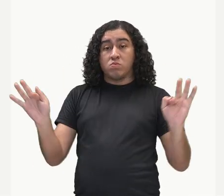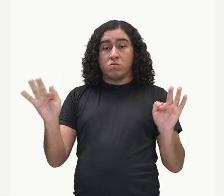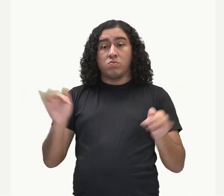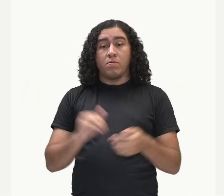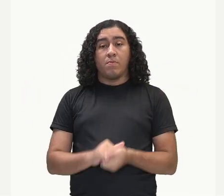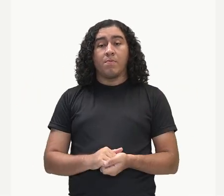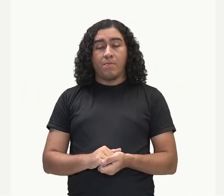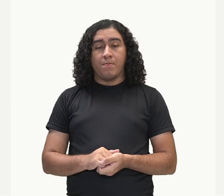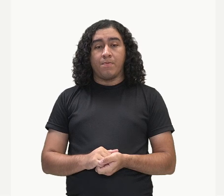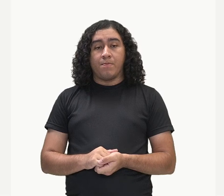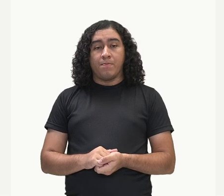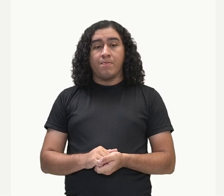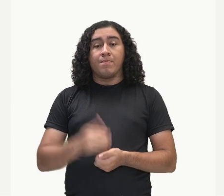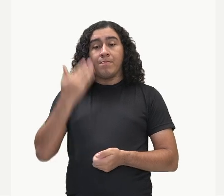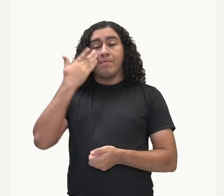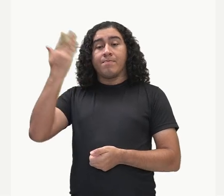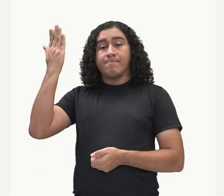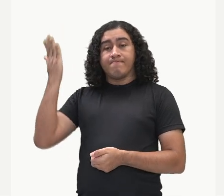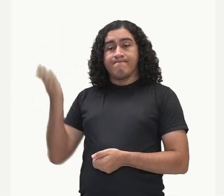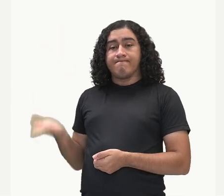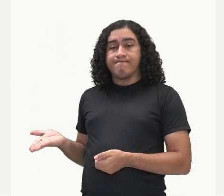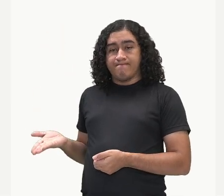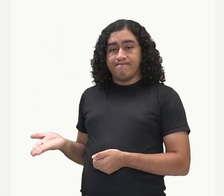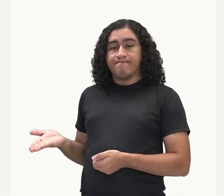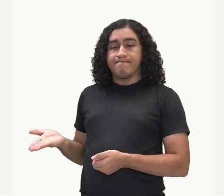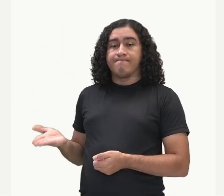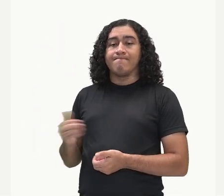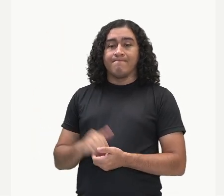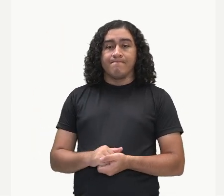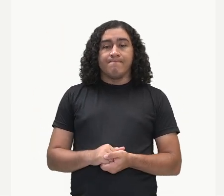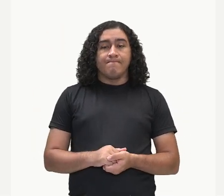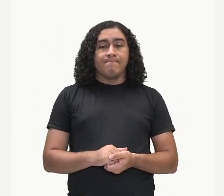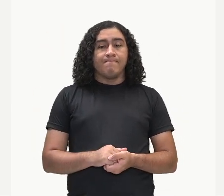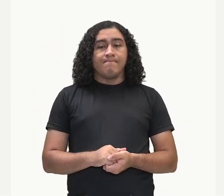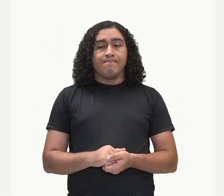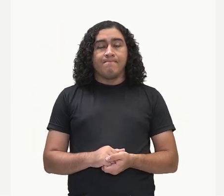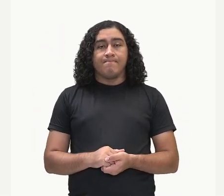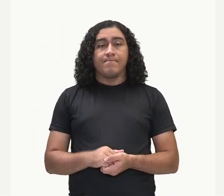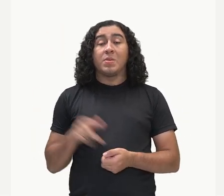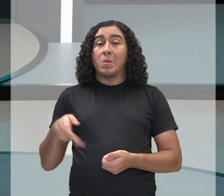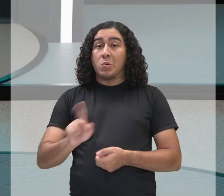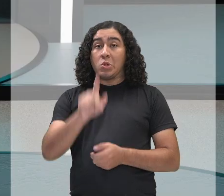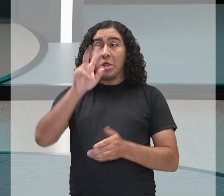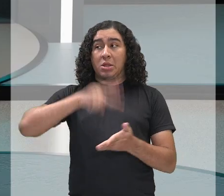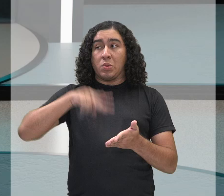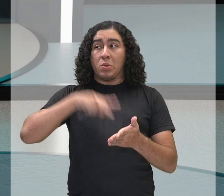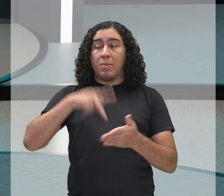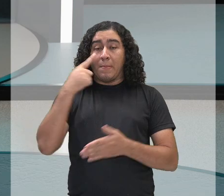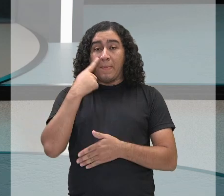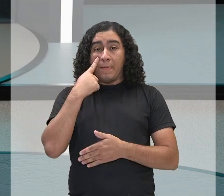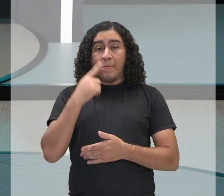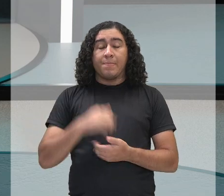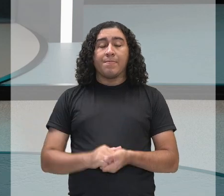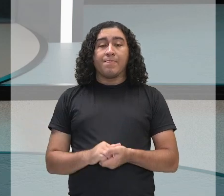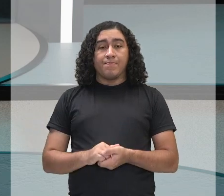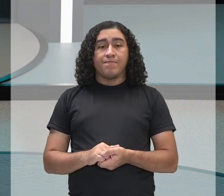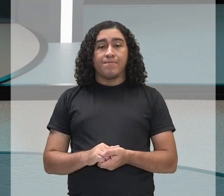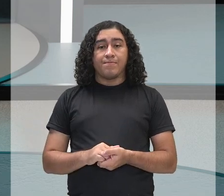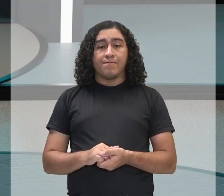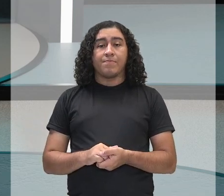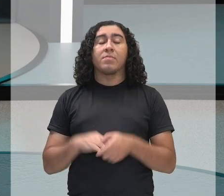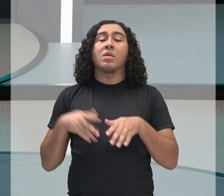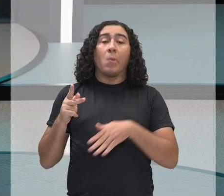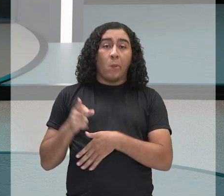sujeito. I, you, he, she, it, we, you, they. Continuando aqui, gente, vamos lá? Olha só,